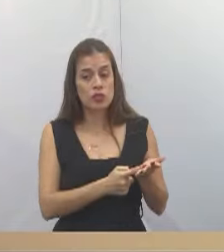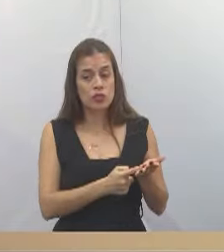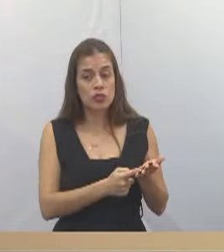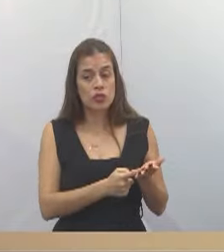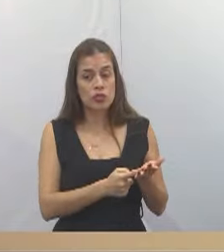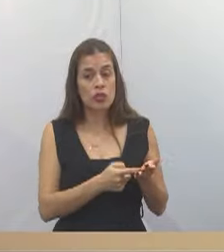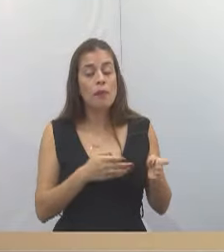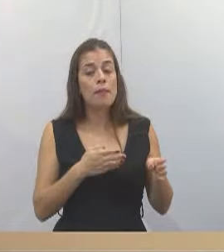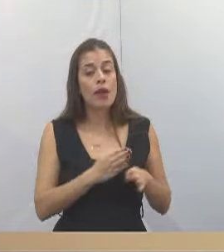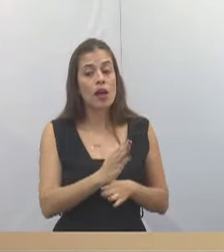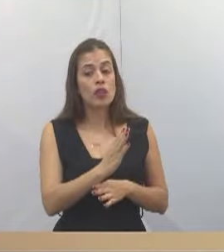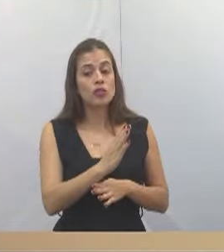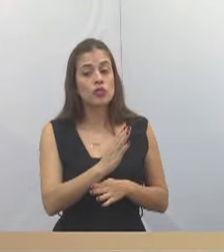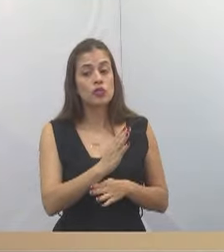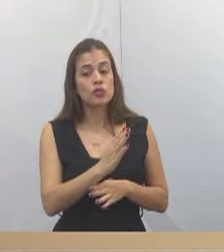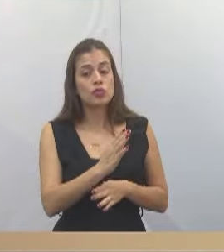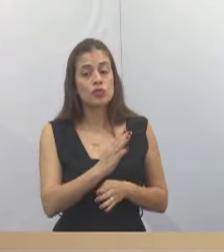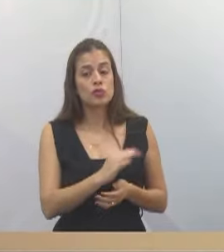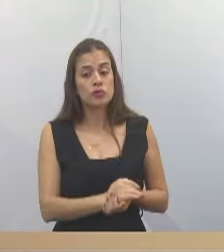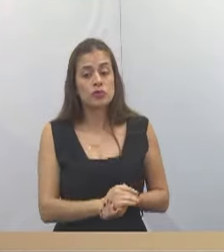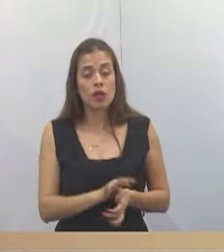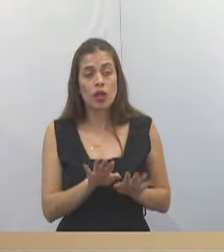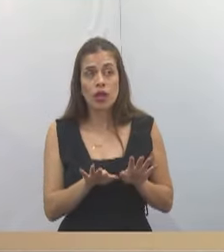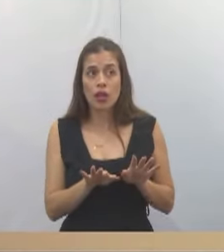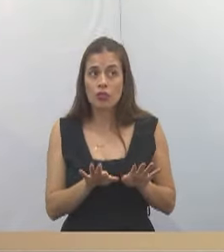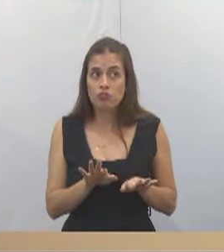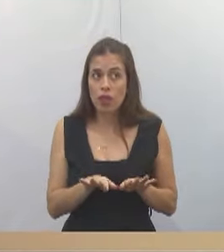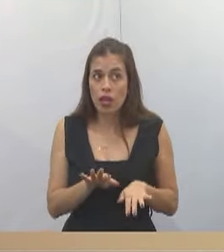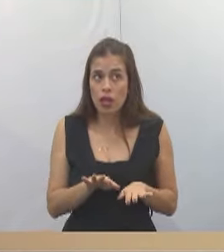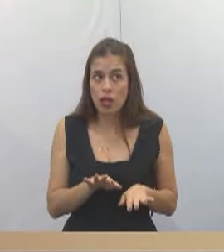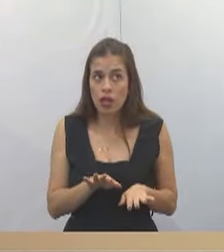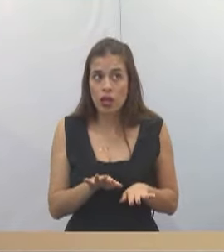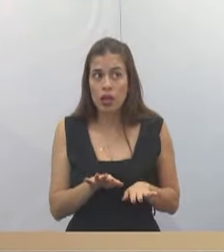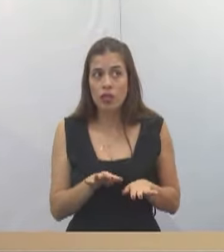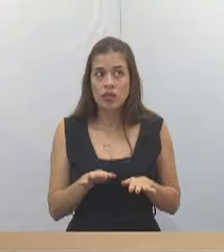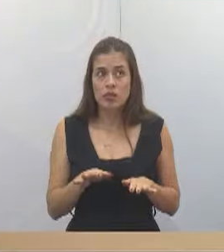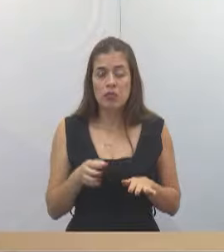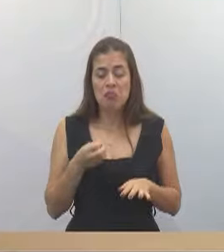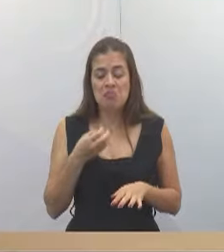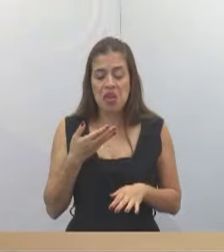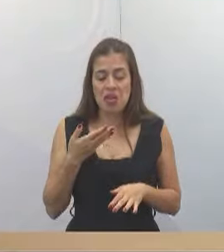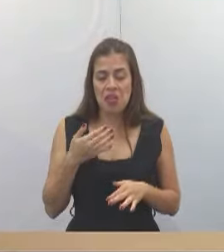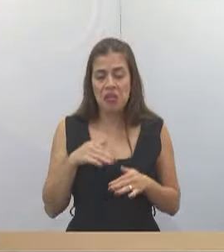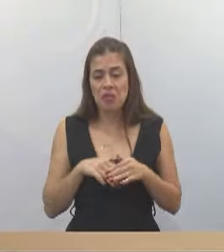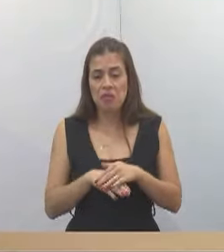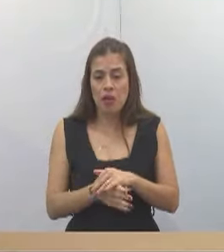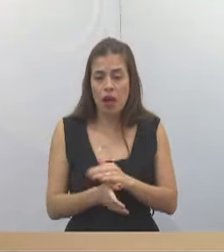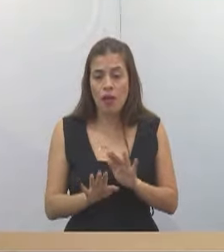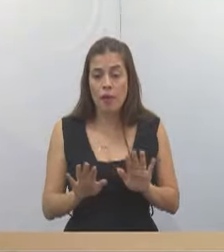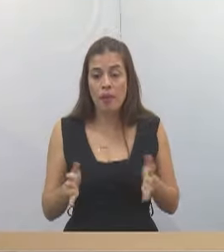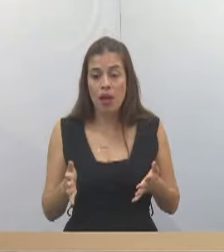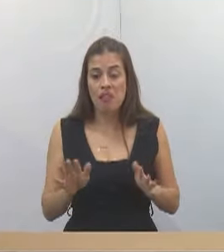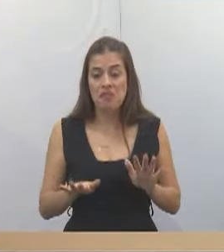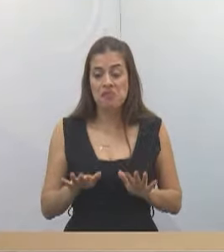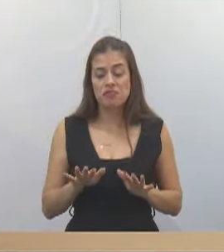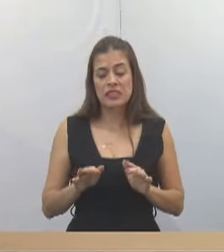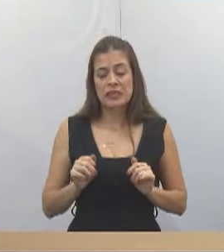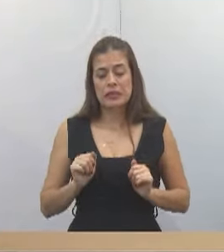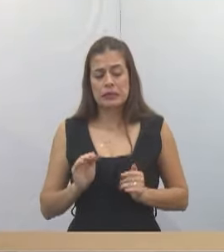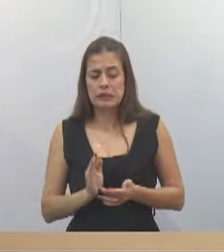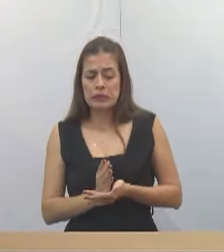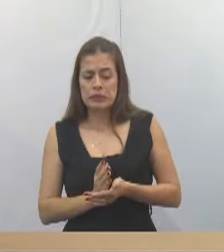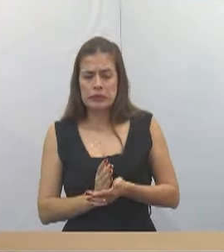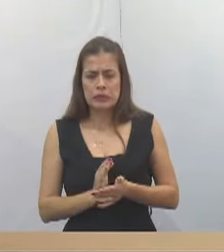e passou algumas vezes confortável e algumas vezes